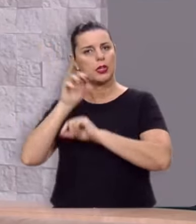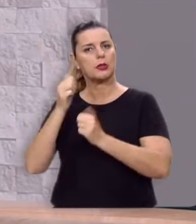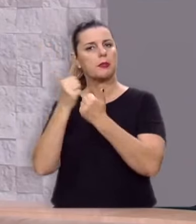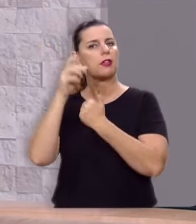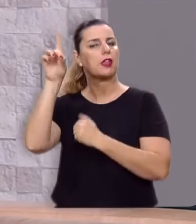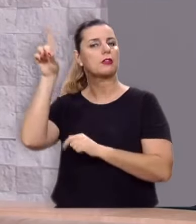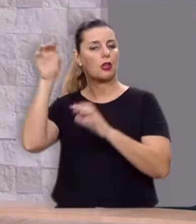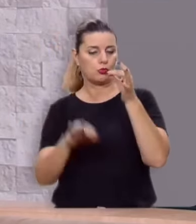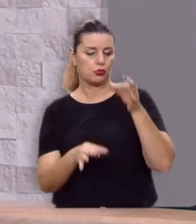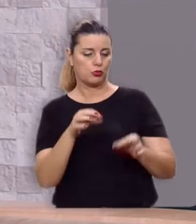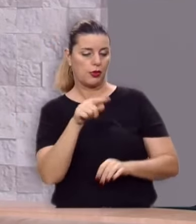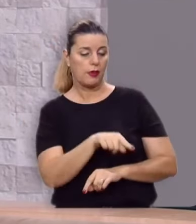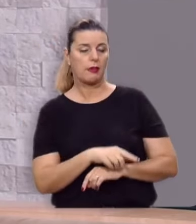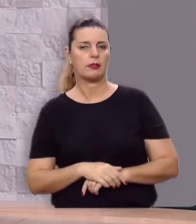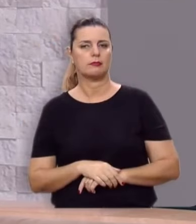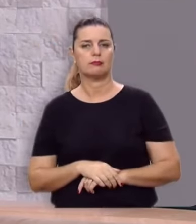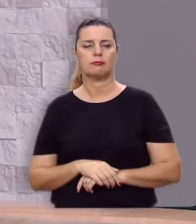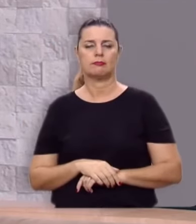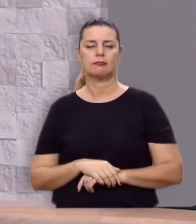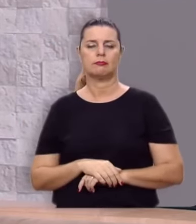É Deus quem os justifica.